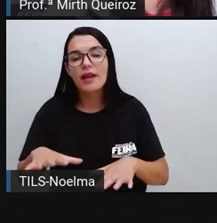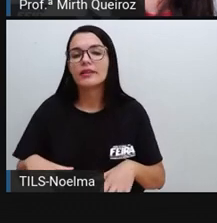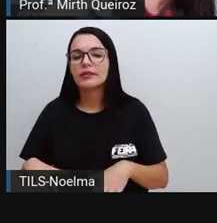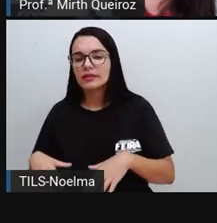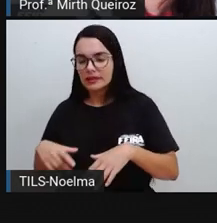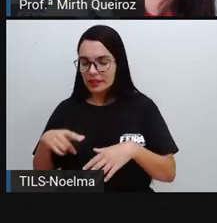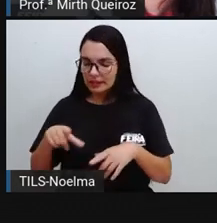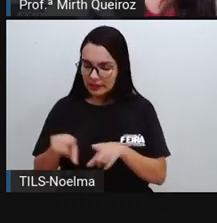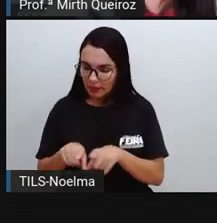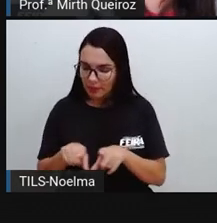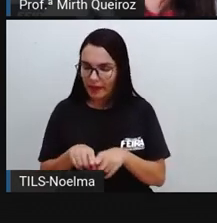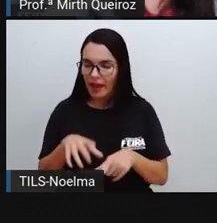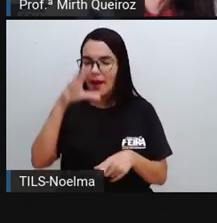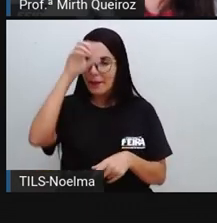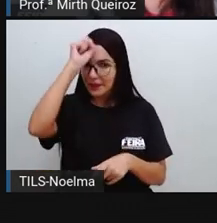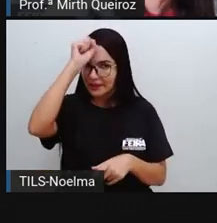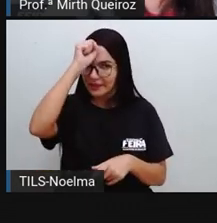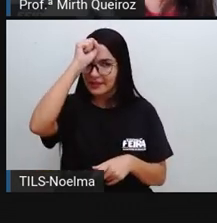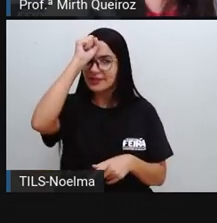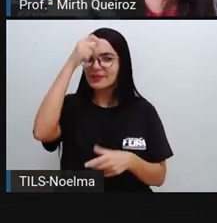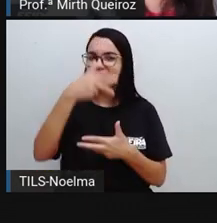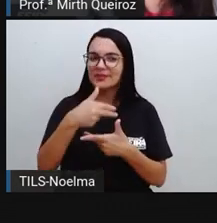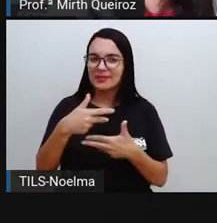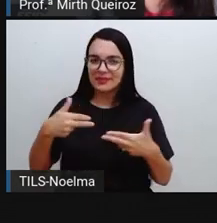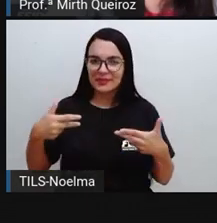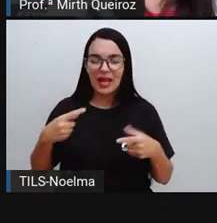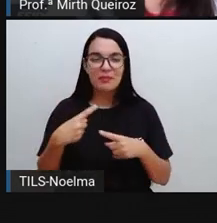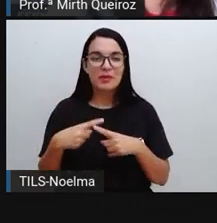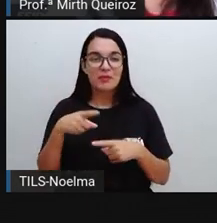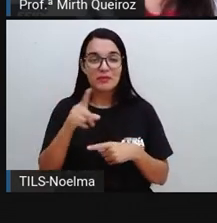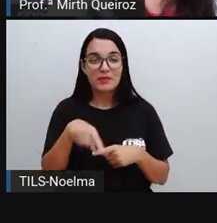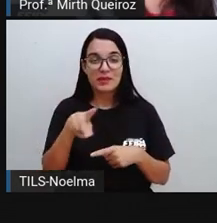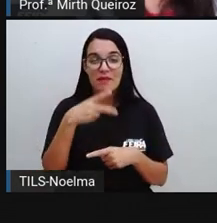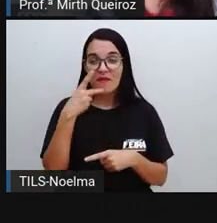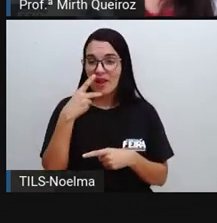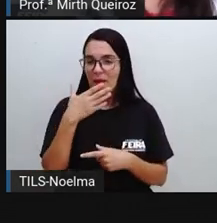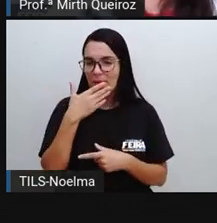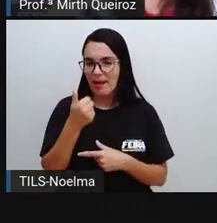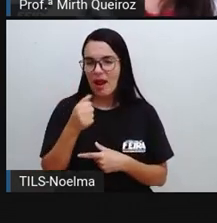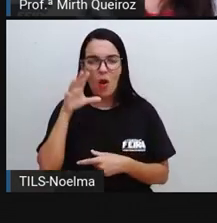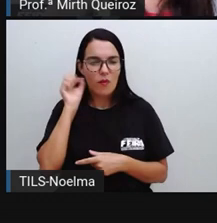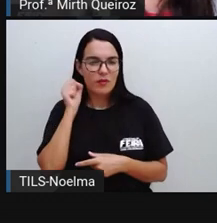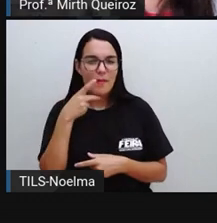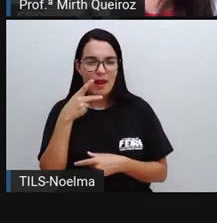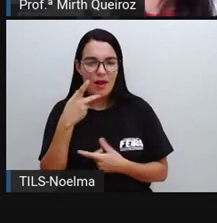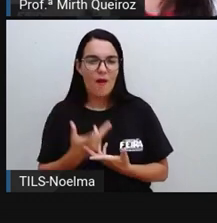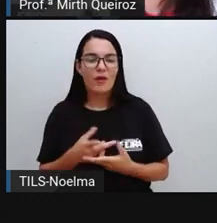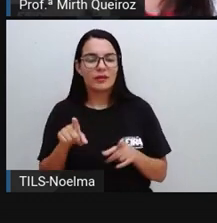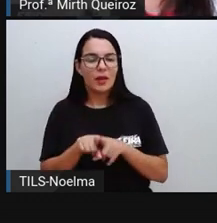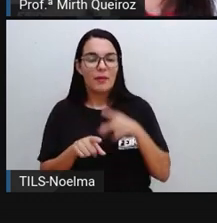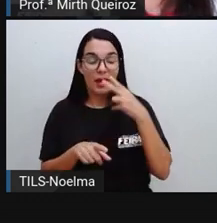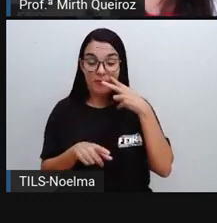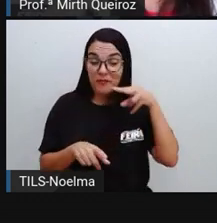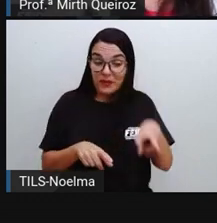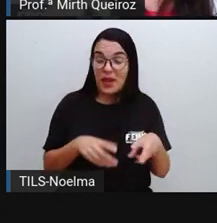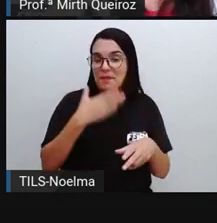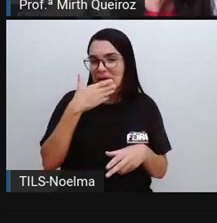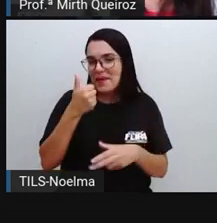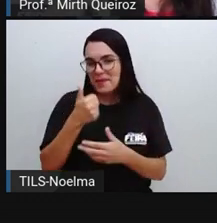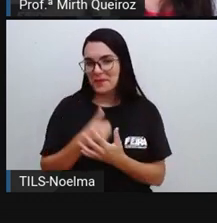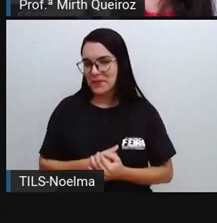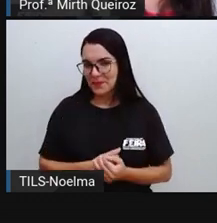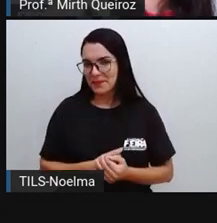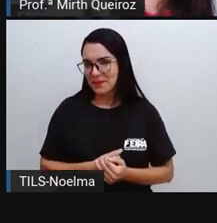prazer, vocês também estão aprendendo, né? Vocês vão aprender a falar melhor, a ouvir, vocês vão aprender a ver, certo? Vocês